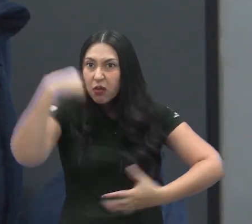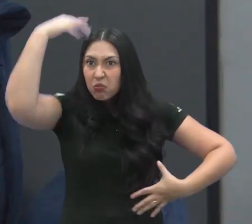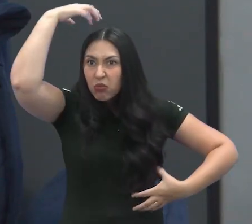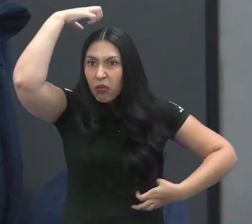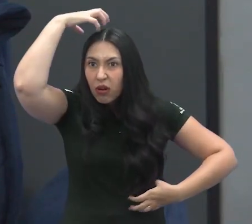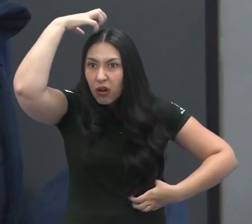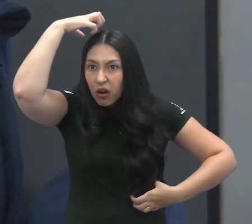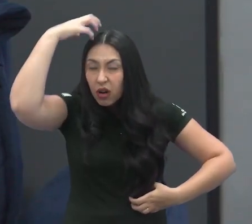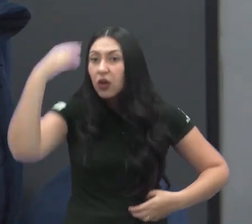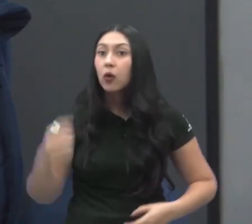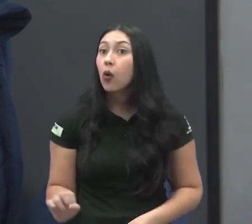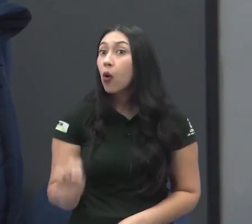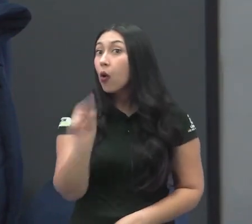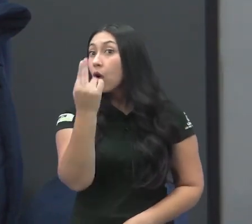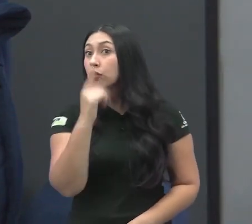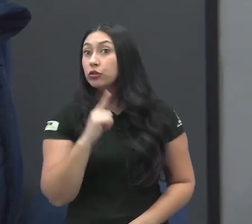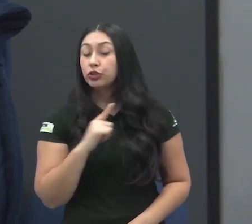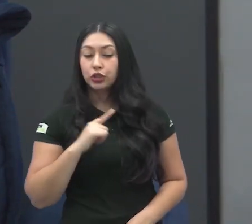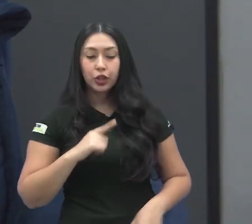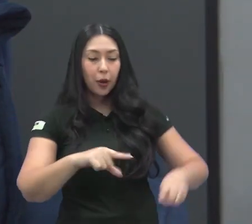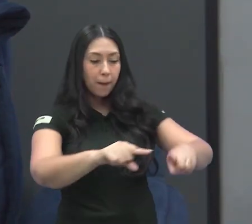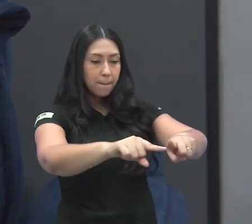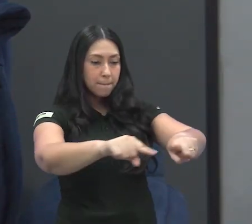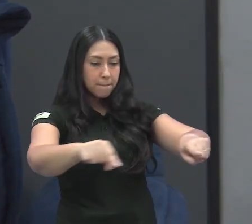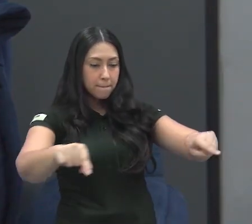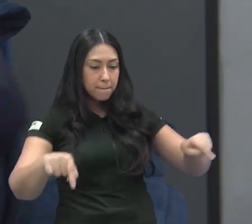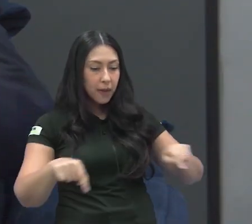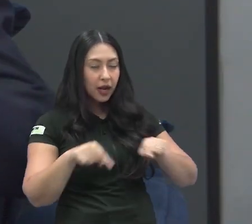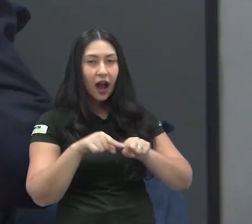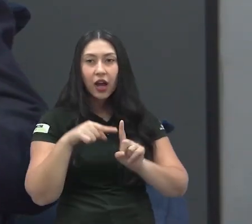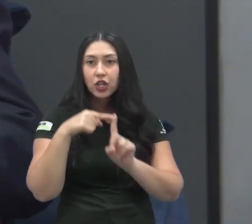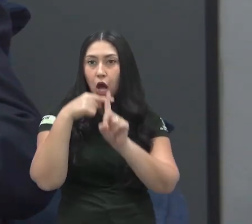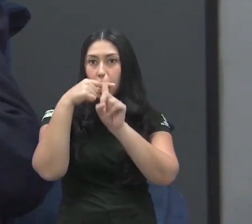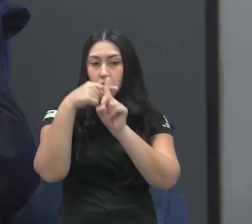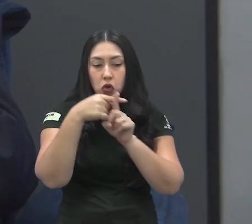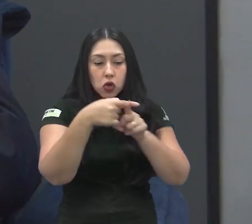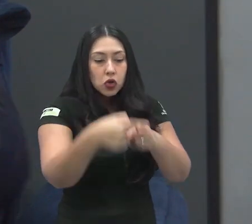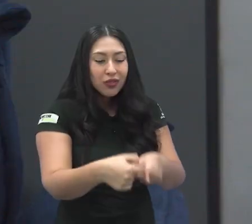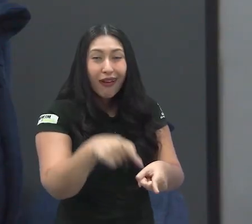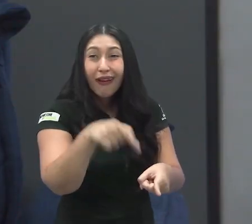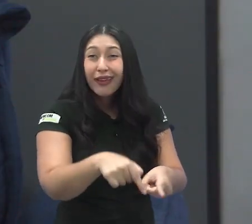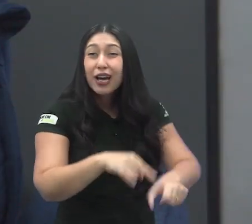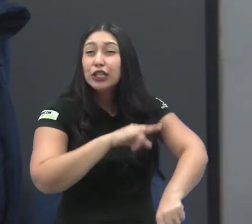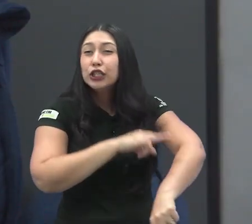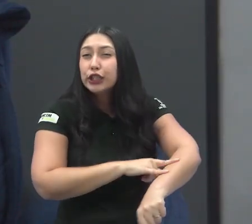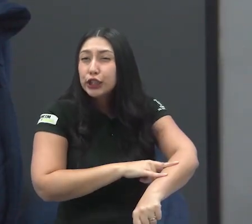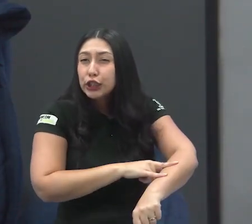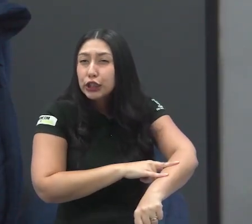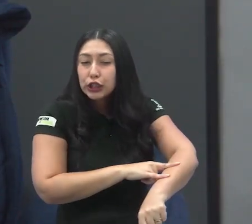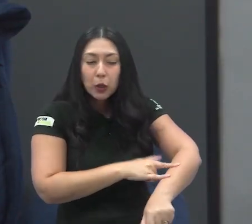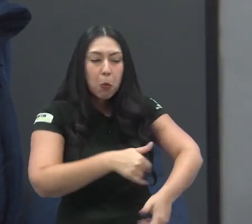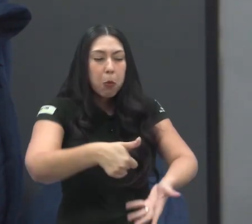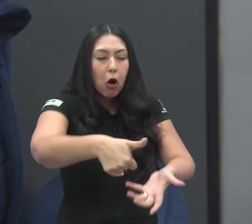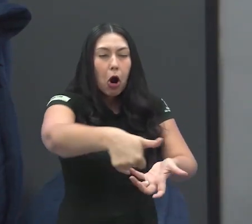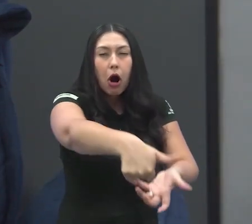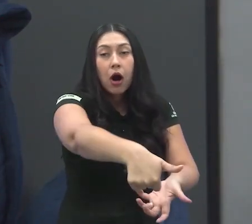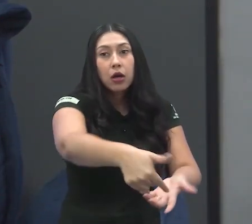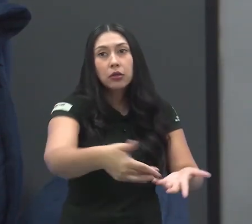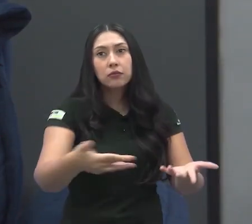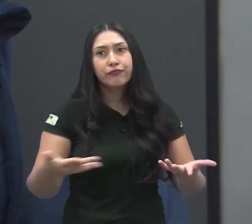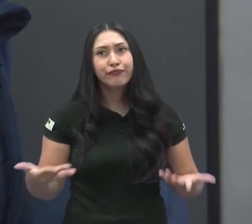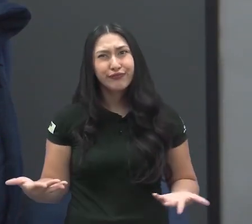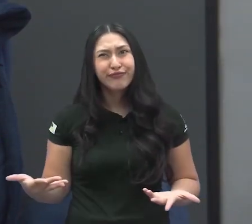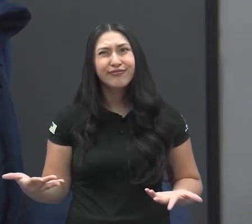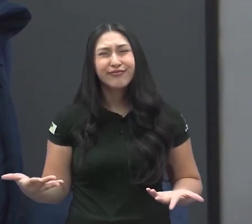macaco, ou tinha um crucifixo dentro de um pote cheio de urina, né? Então, coisas